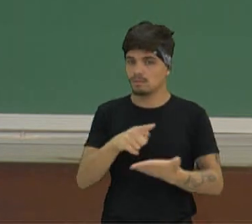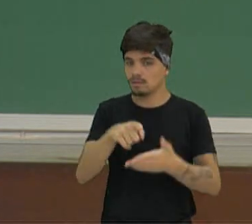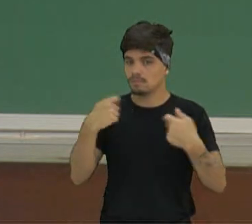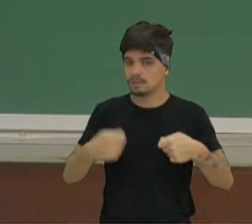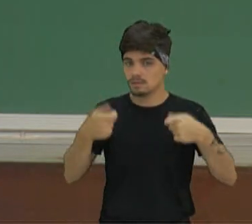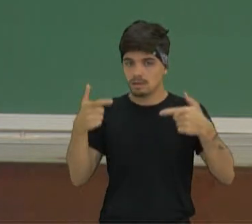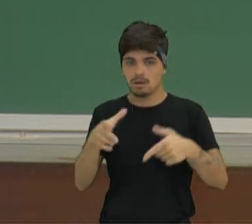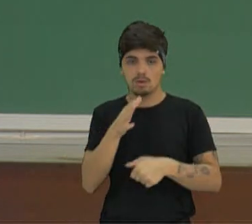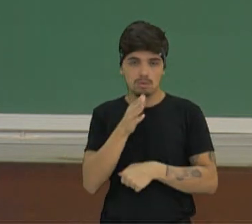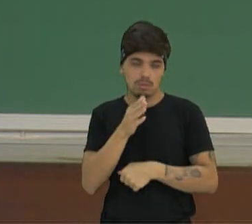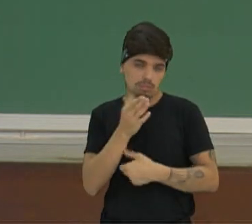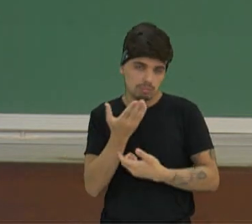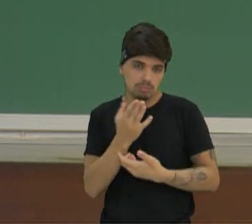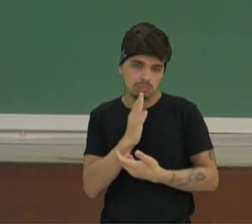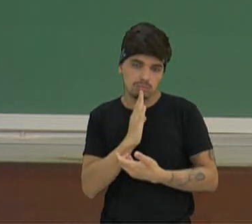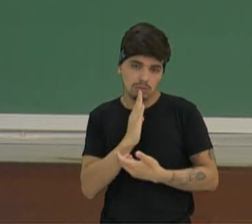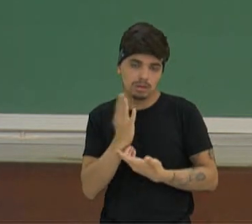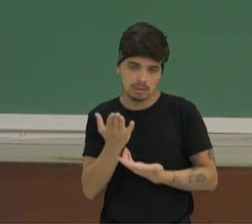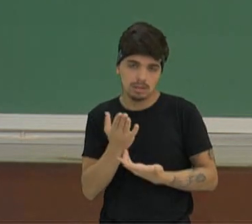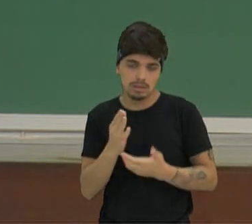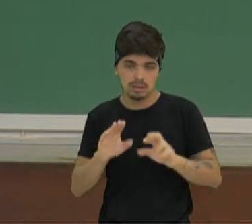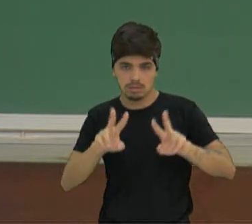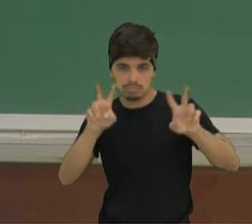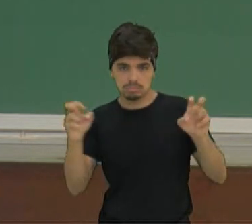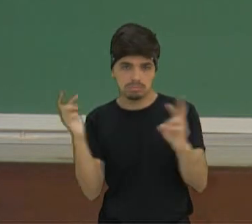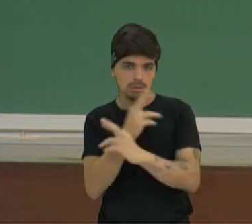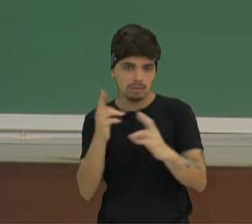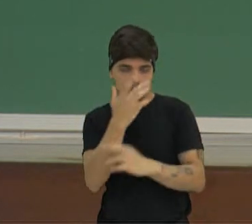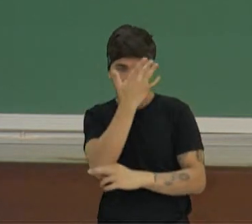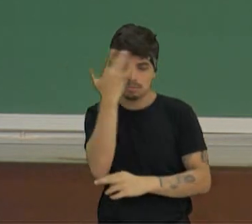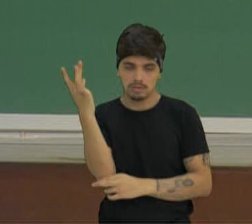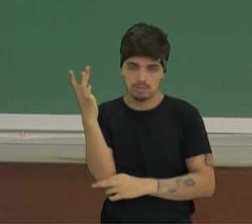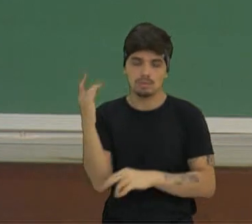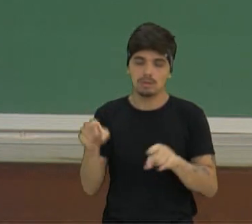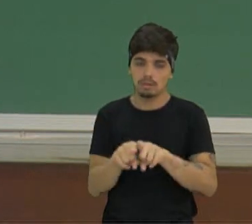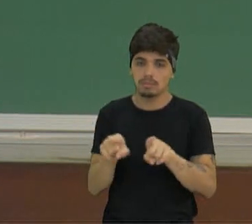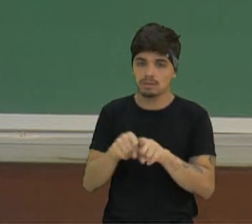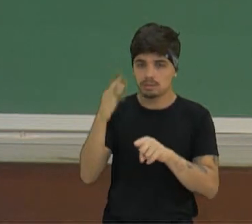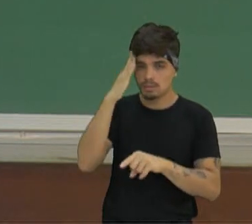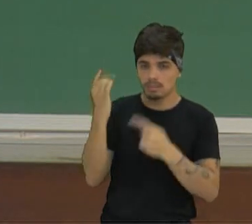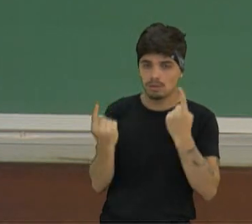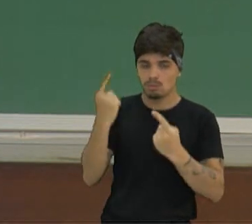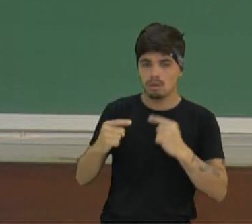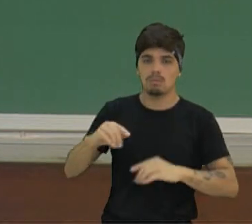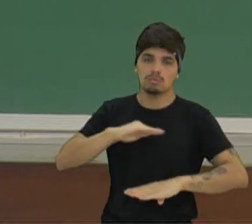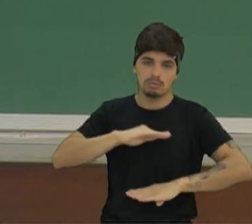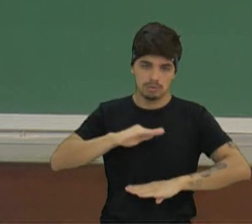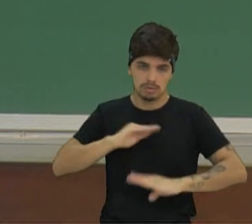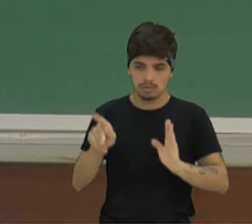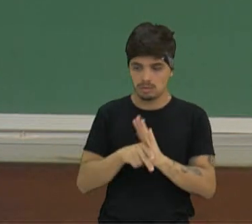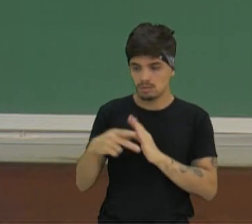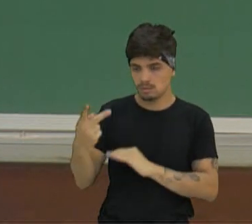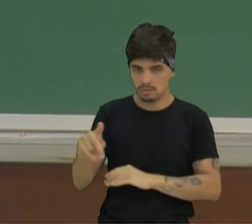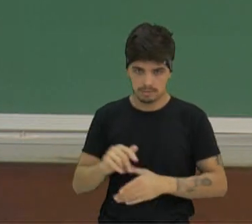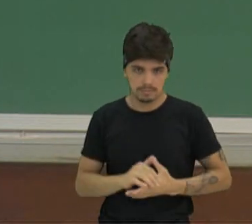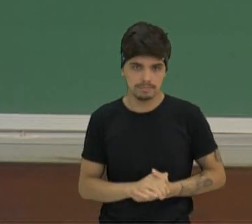você precisa conhecer bem a pessoa que você está se relacionando para saber quais são as condições dela